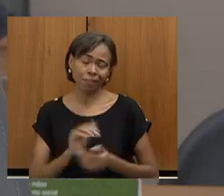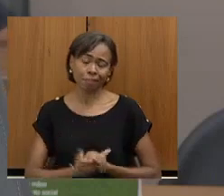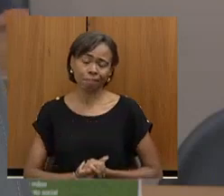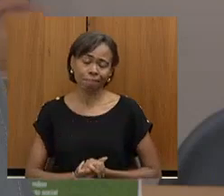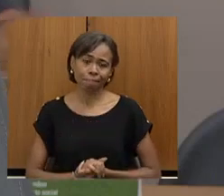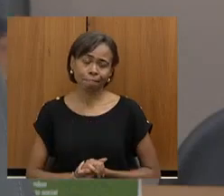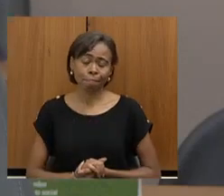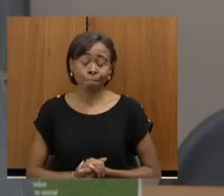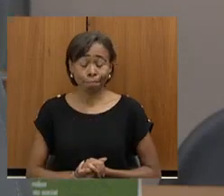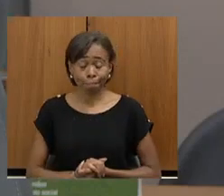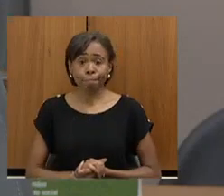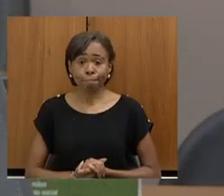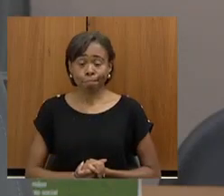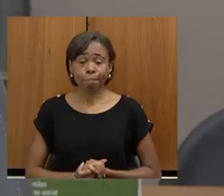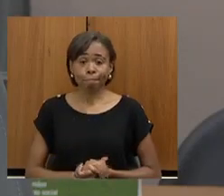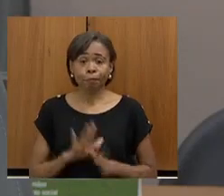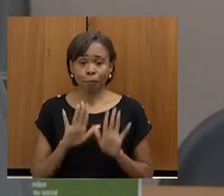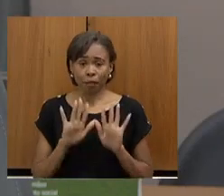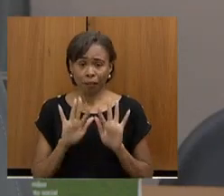E aí, para encerrar,